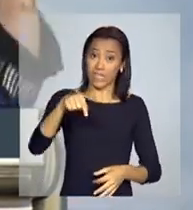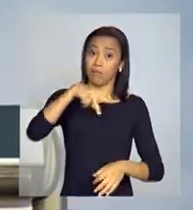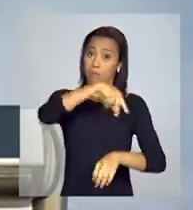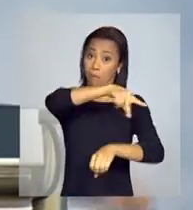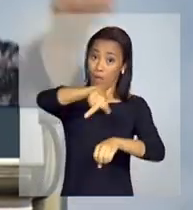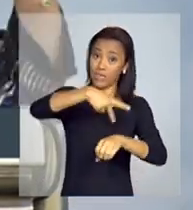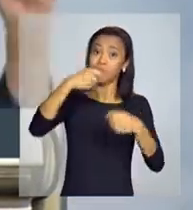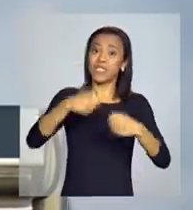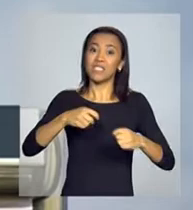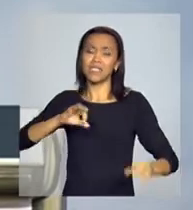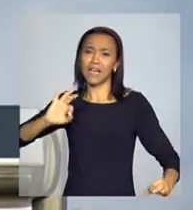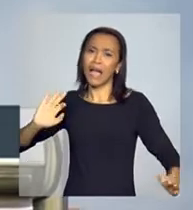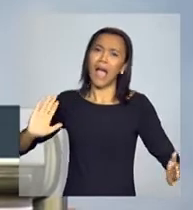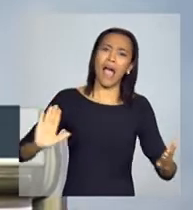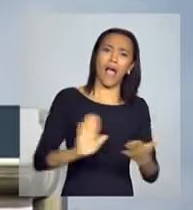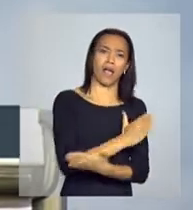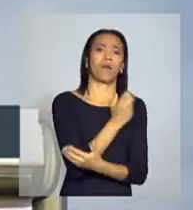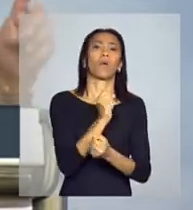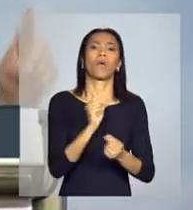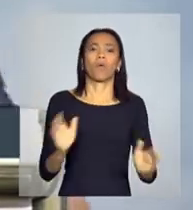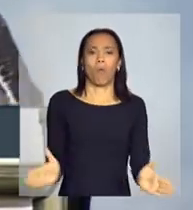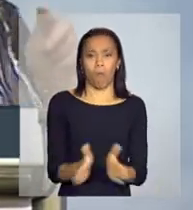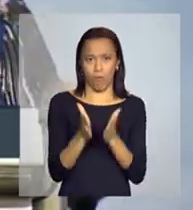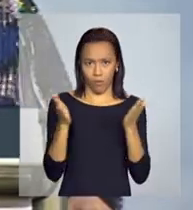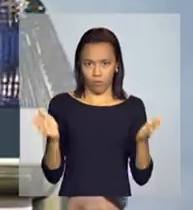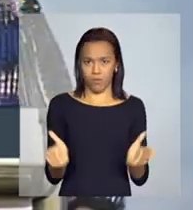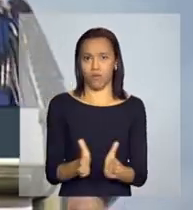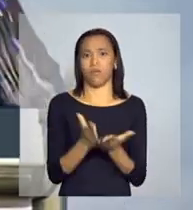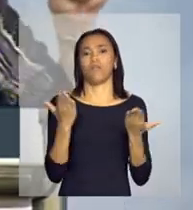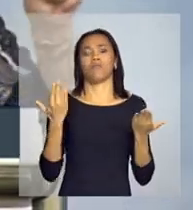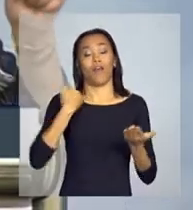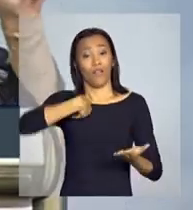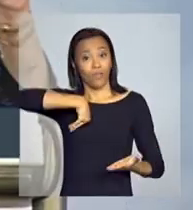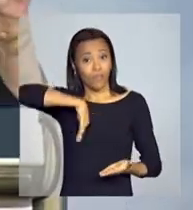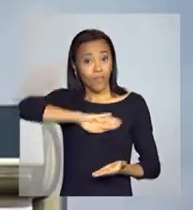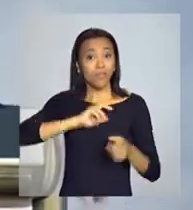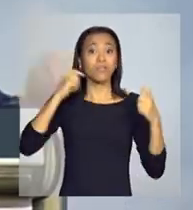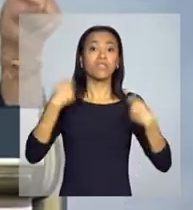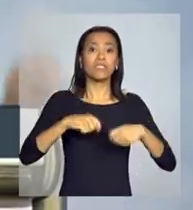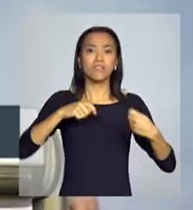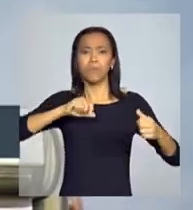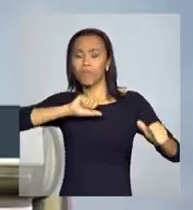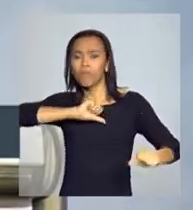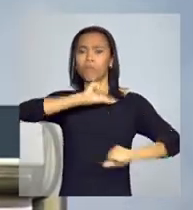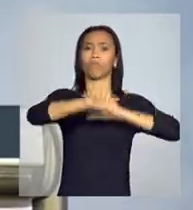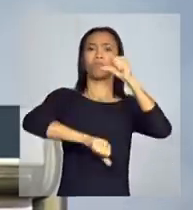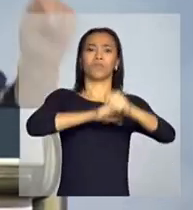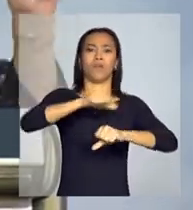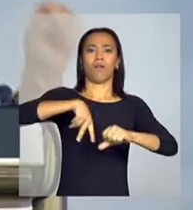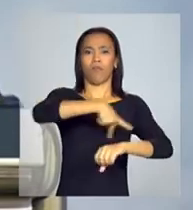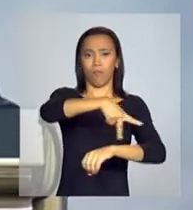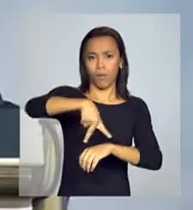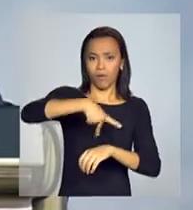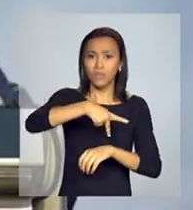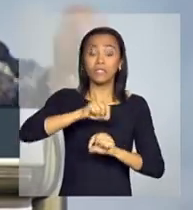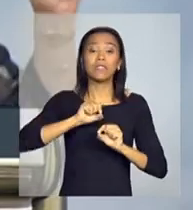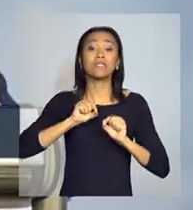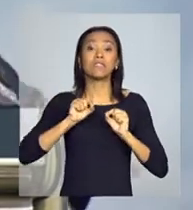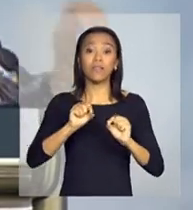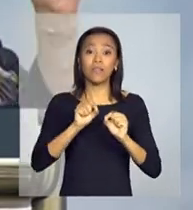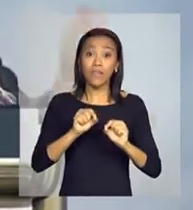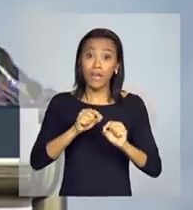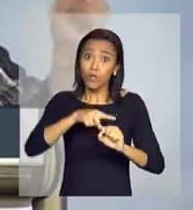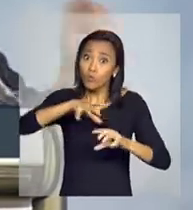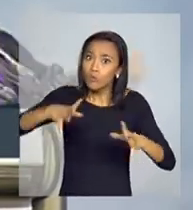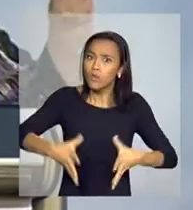de acabar com a pobreza. Nós temos de transformar o país num